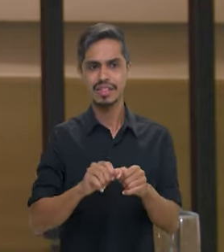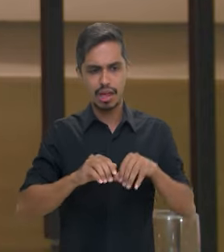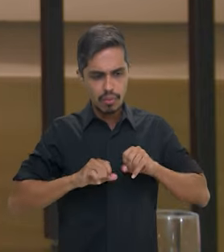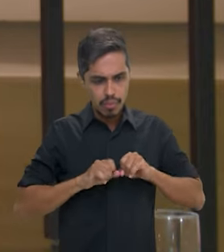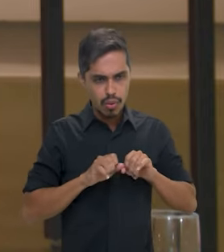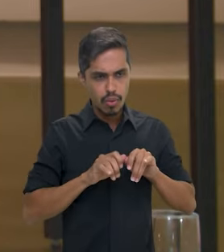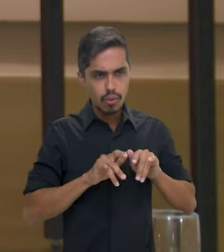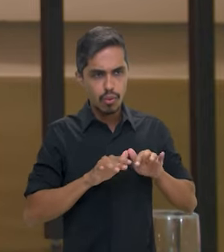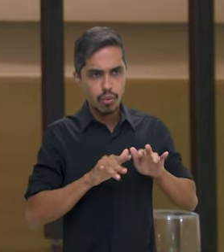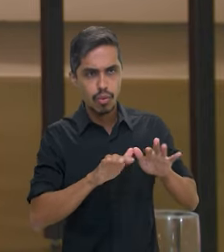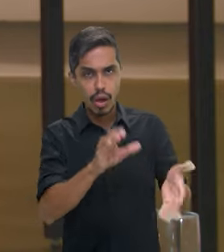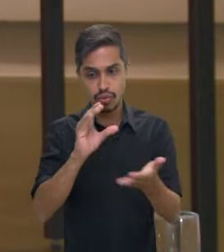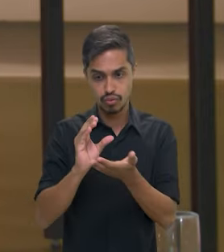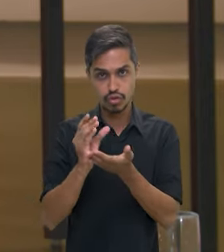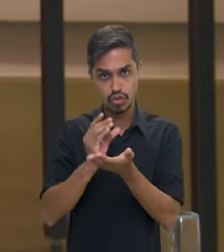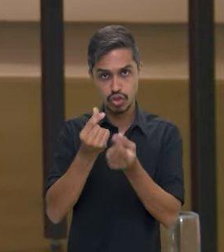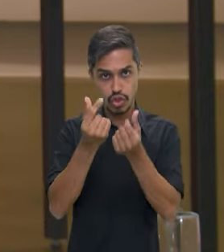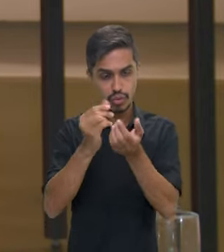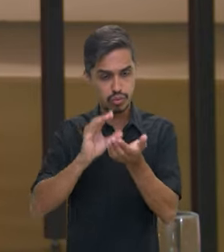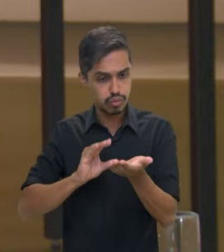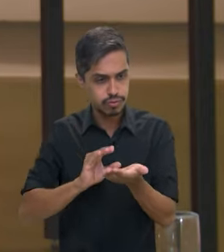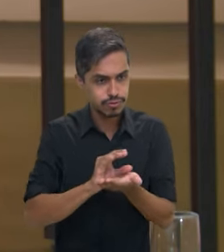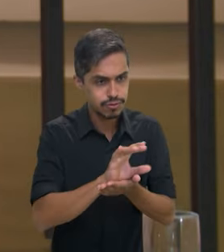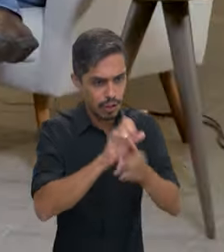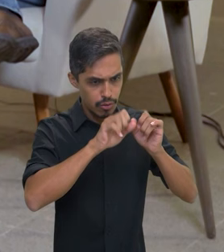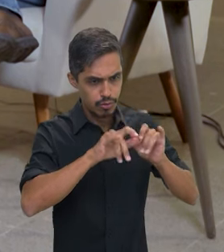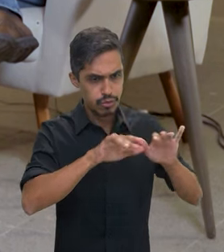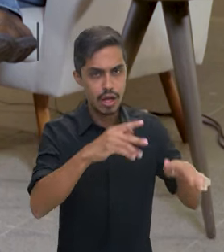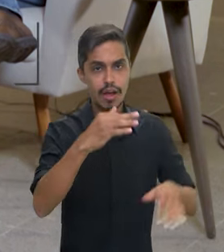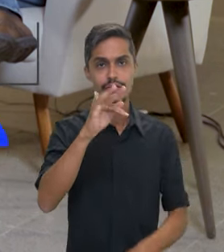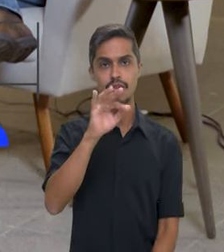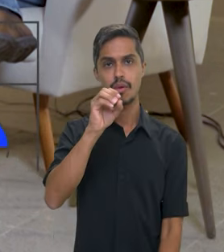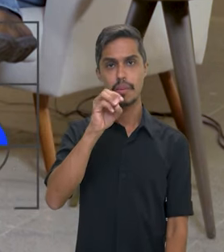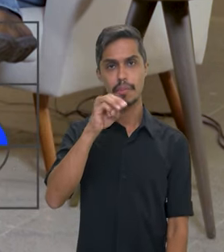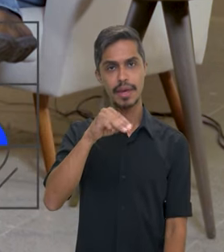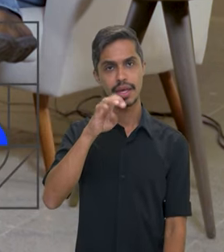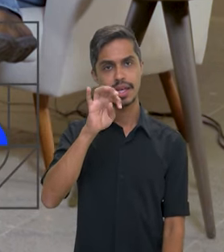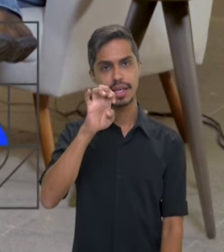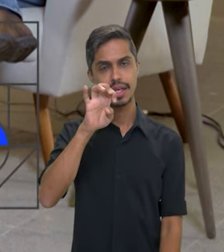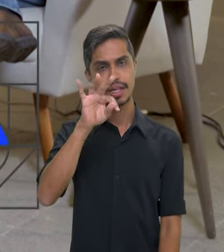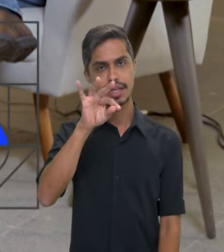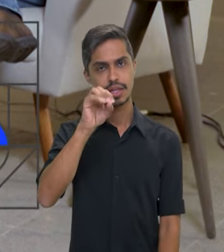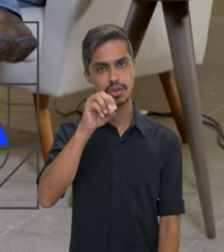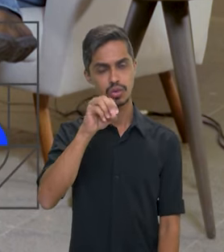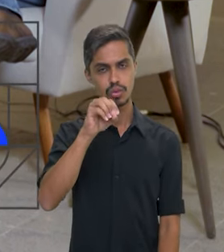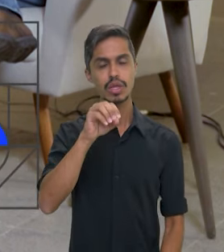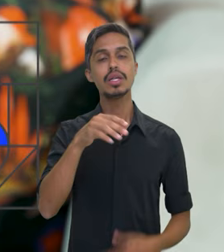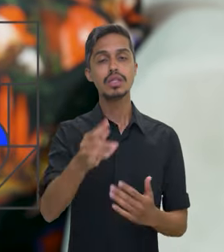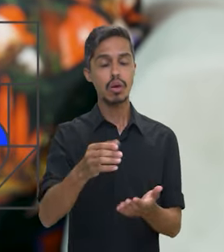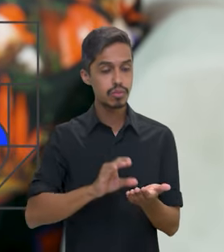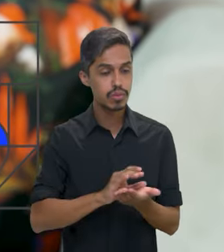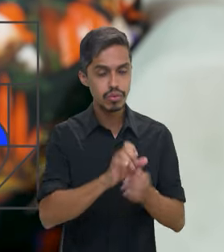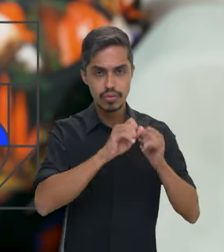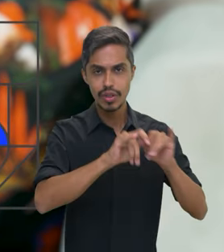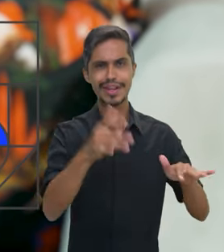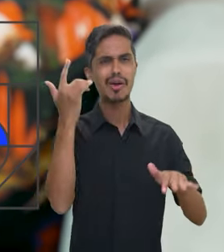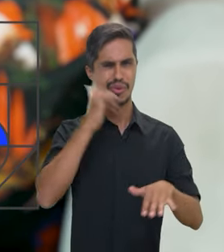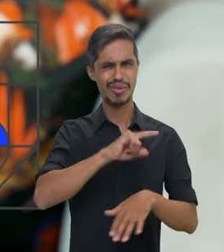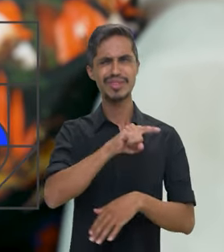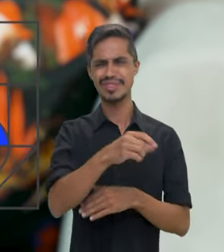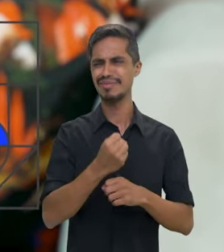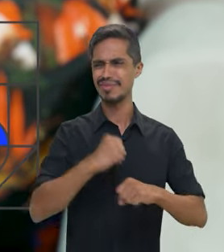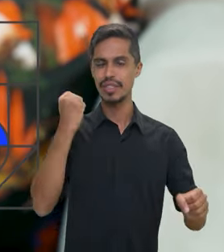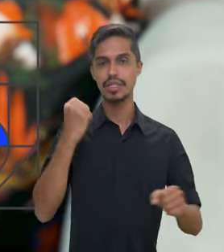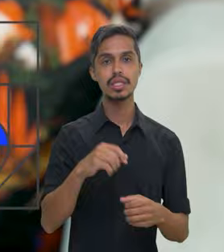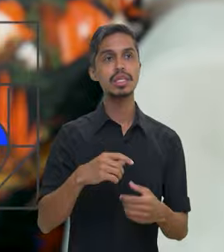você fazer o deslocamento do investimento do fomento, né? Então, isso para nós, assim, está sendo também uma grande conquista. E depois, na